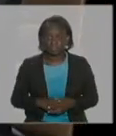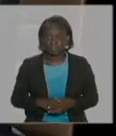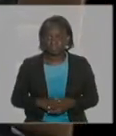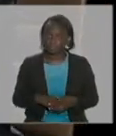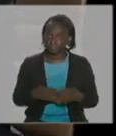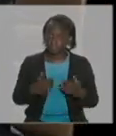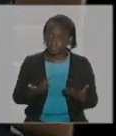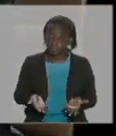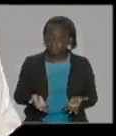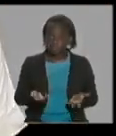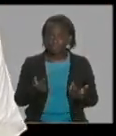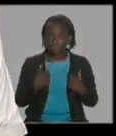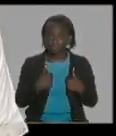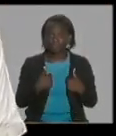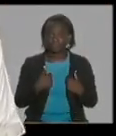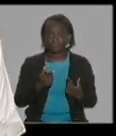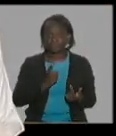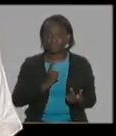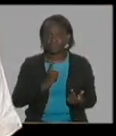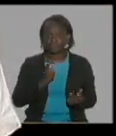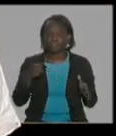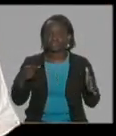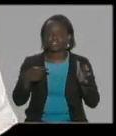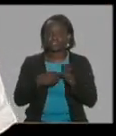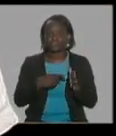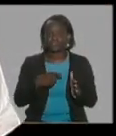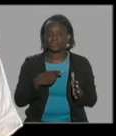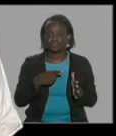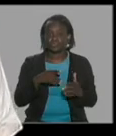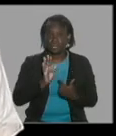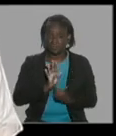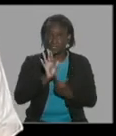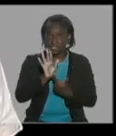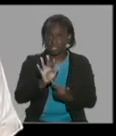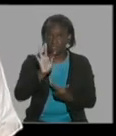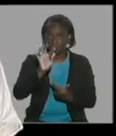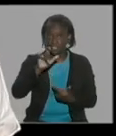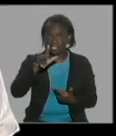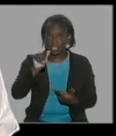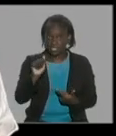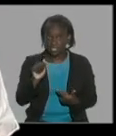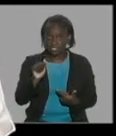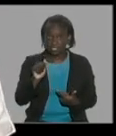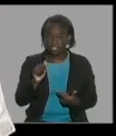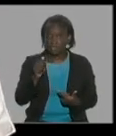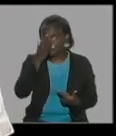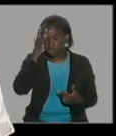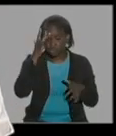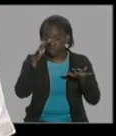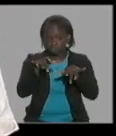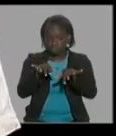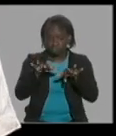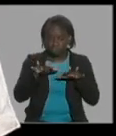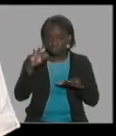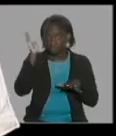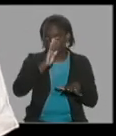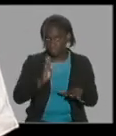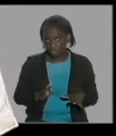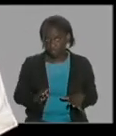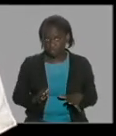Fela? Bom, eu tenho como objetivo mesmo apresentar o Fela para uma